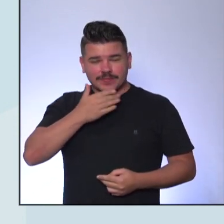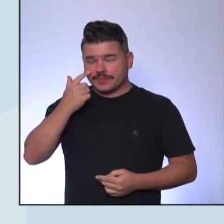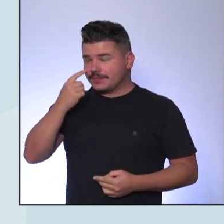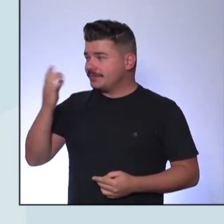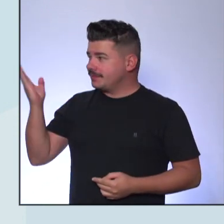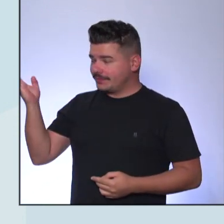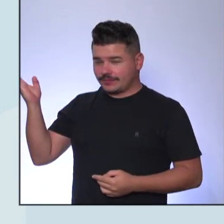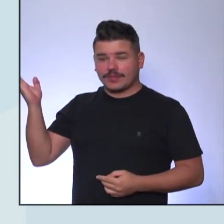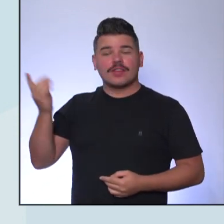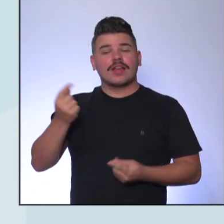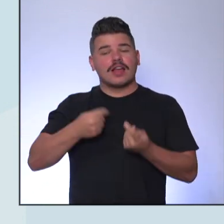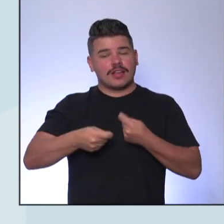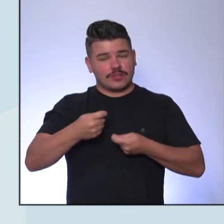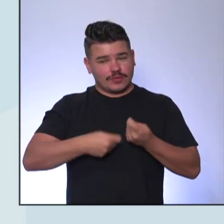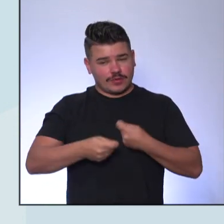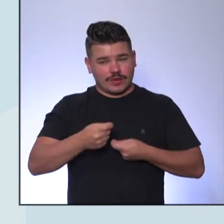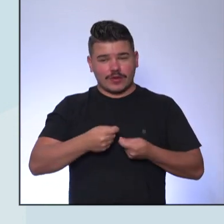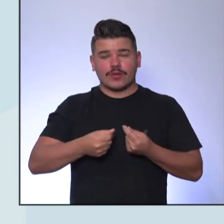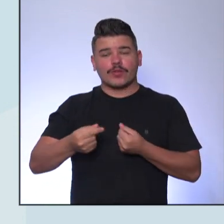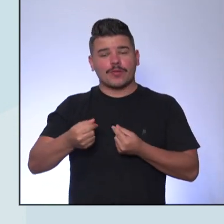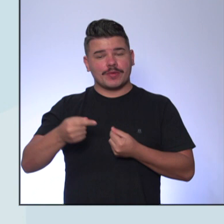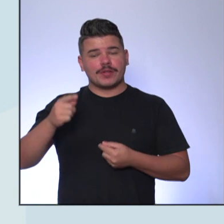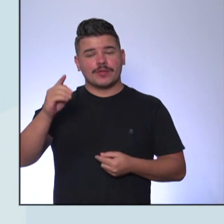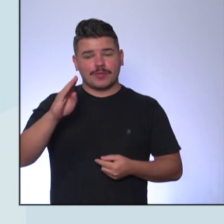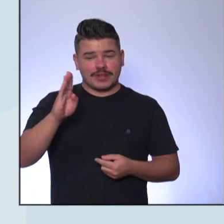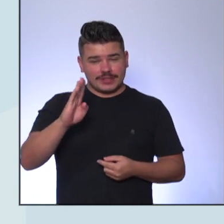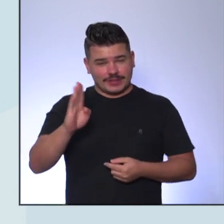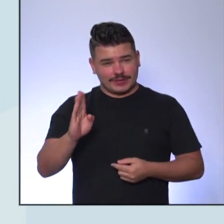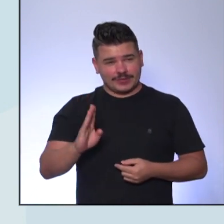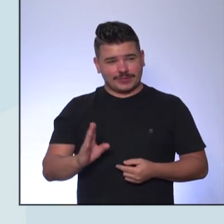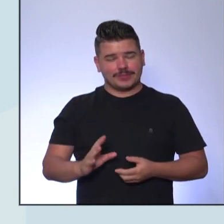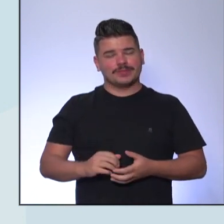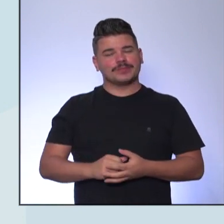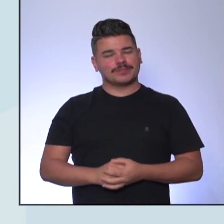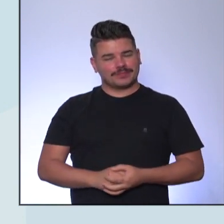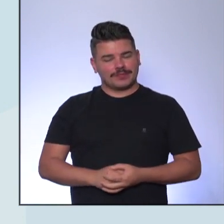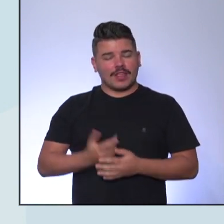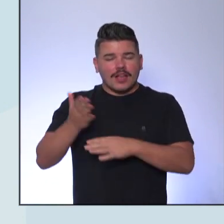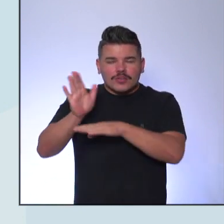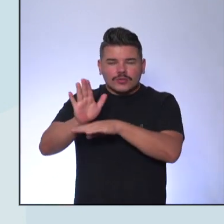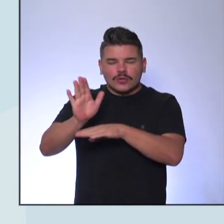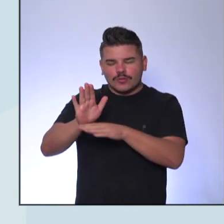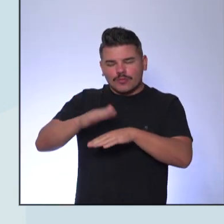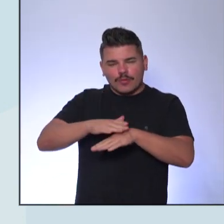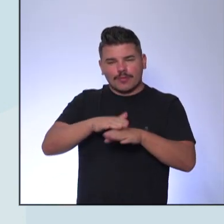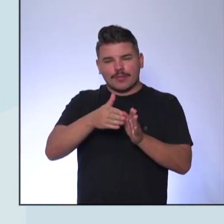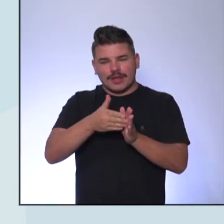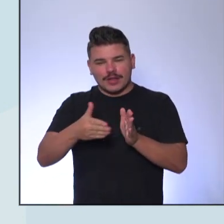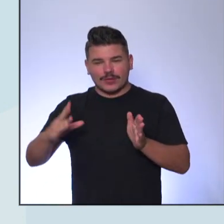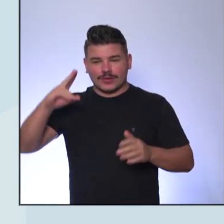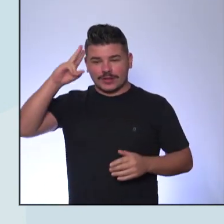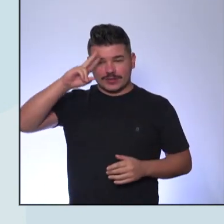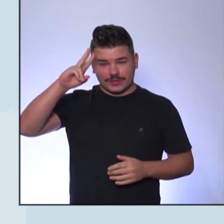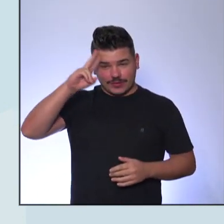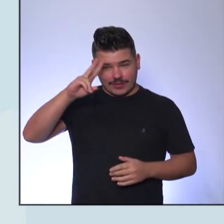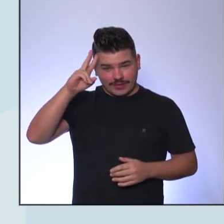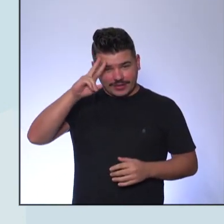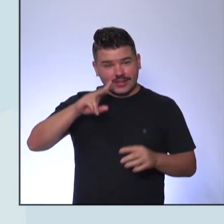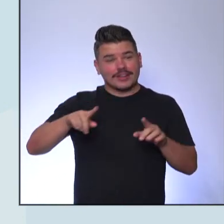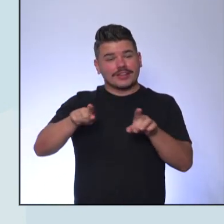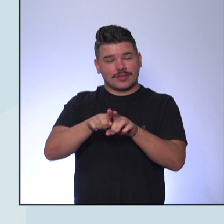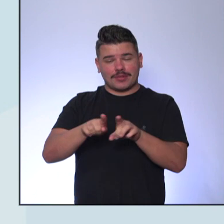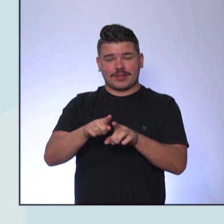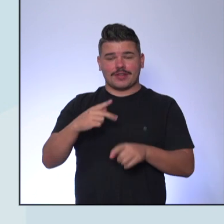base econômica para a valorização do Brasil colonial, teve uma importância histórica, e a pecuária, assim como a